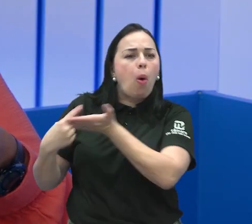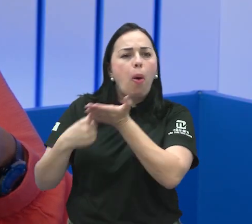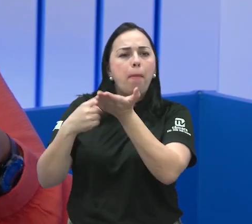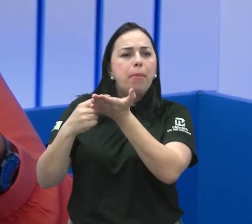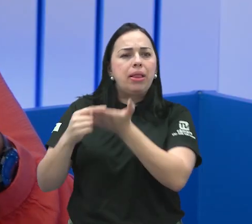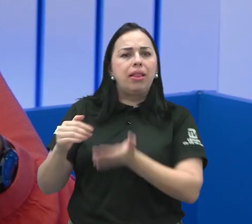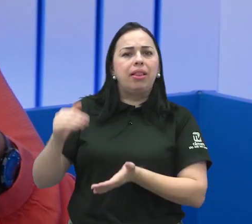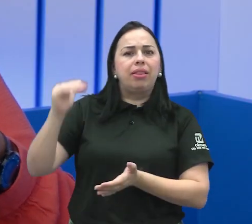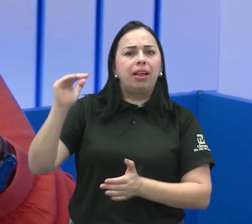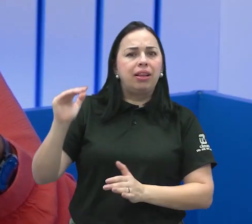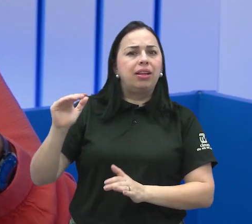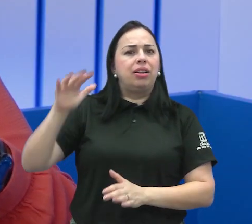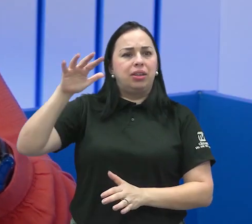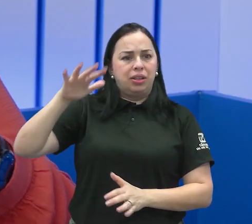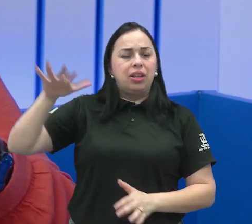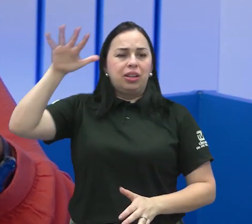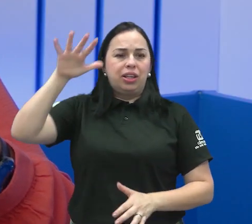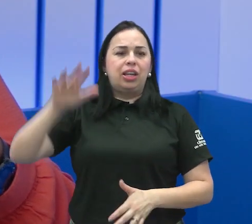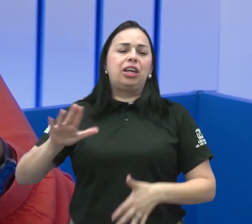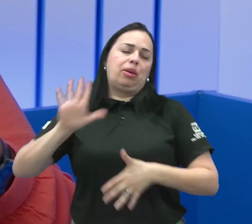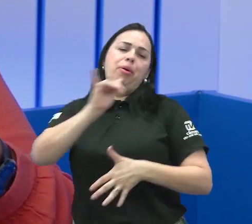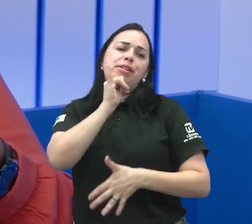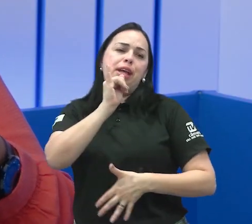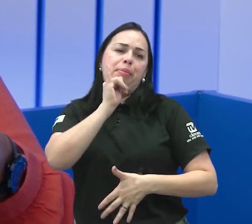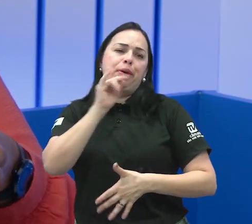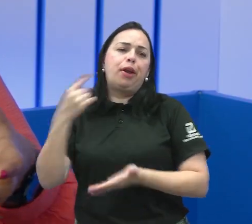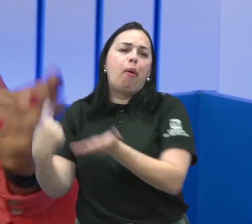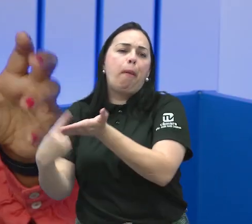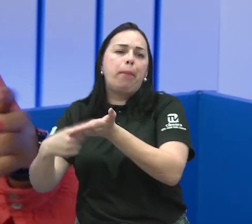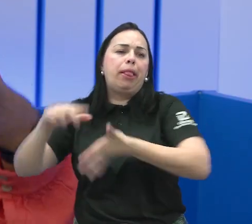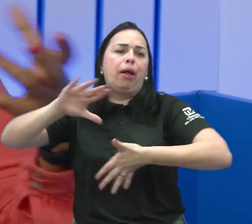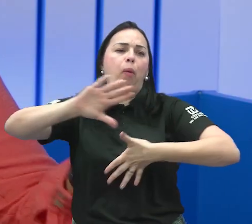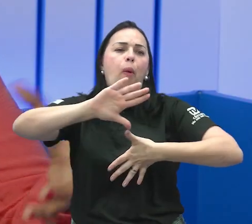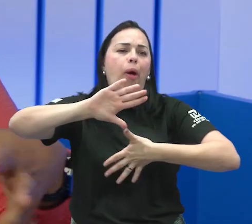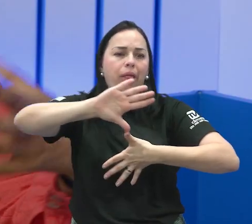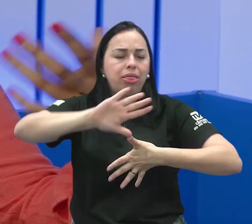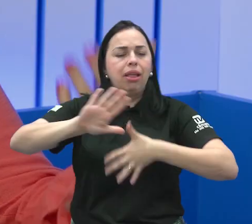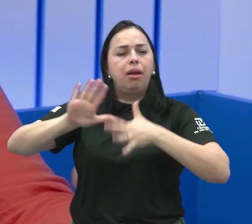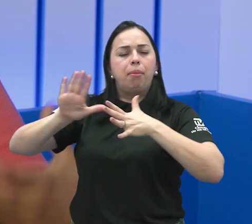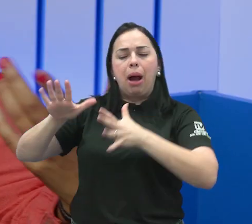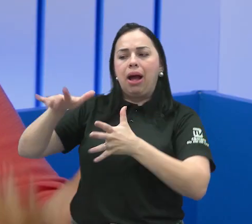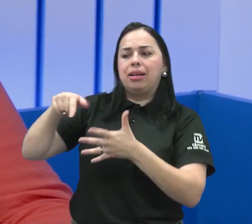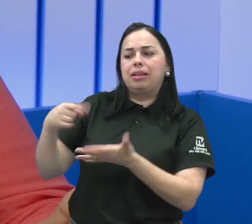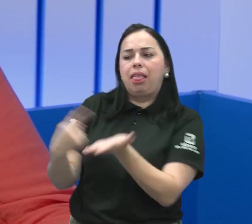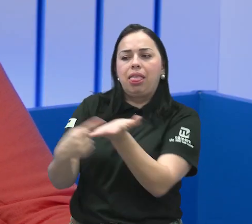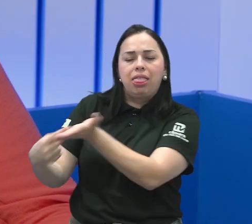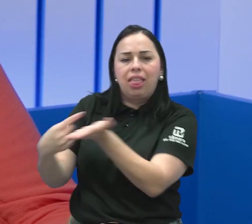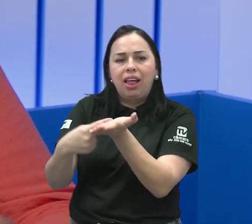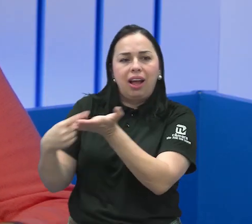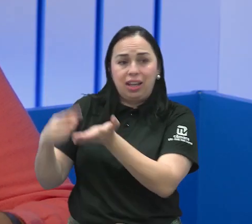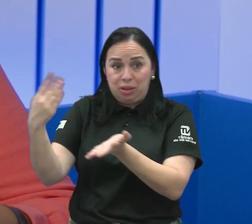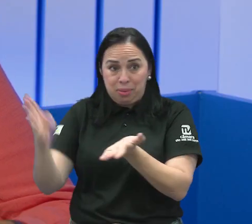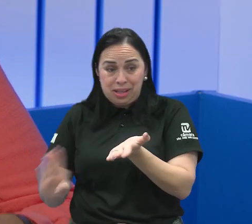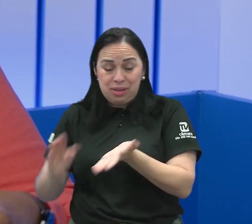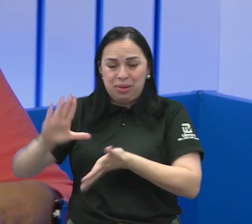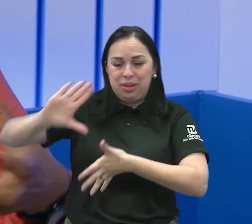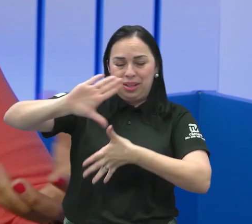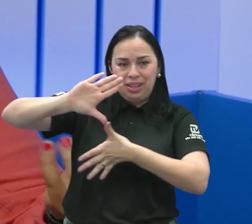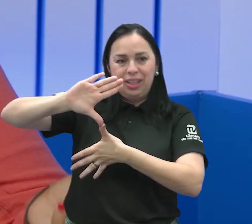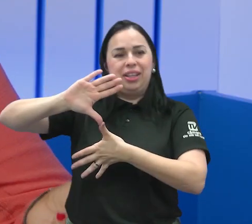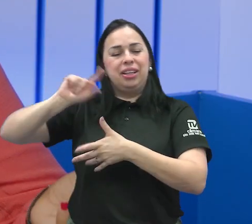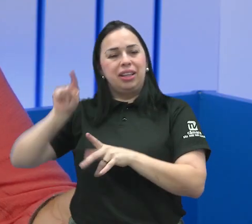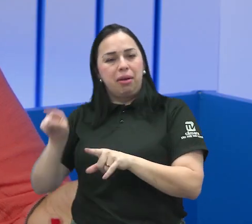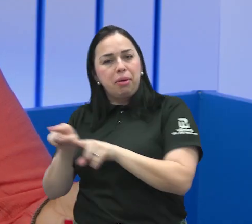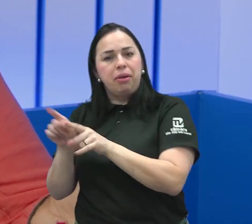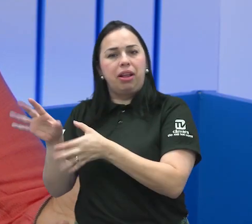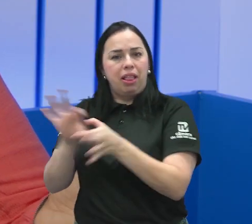cima, né? Com o do norte global, por exemplo. Mas, assim, de fato, eu tenho um cotidiano de política em